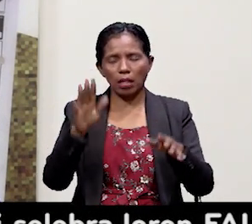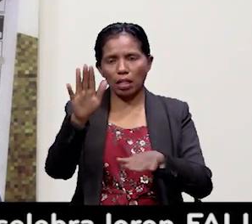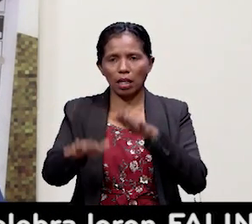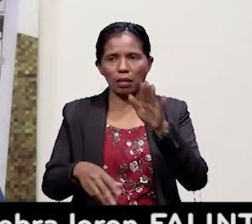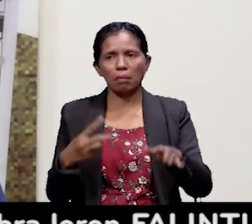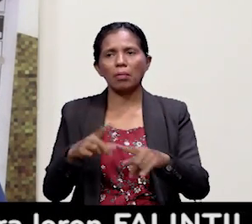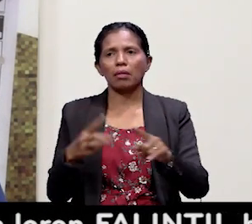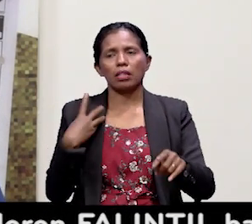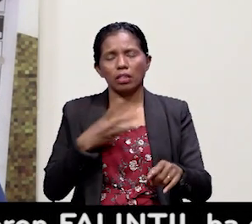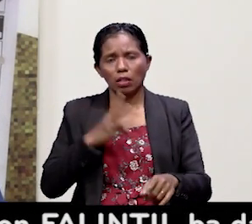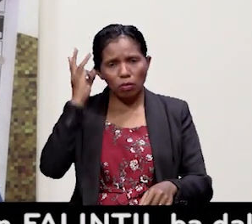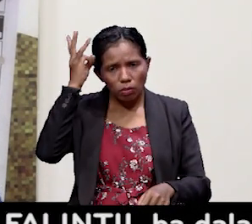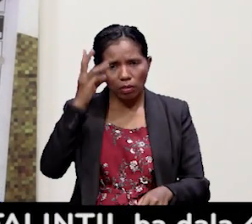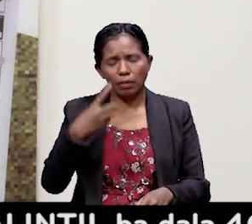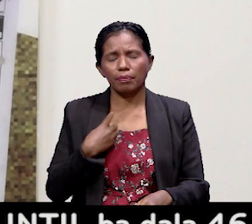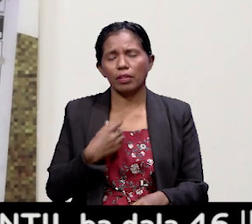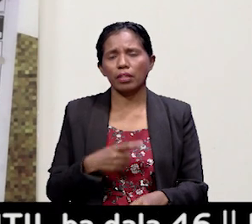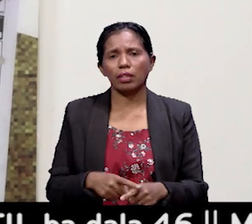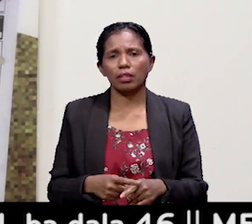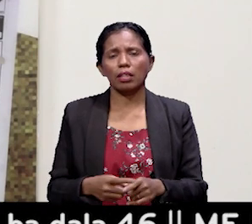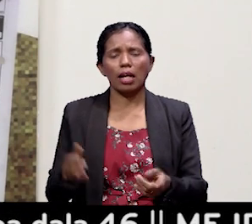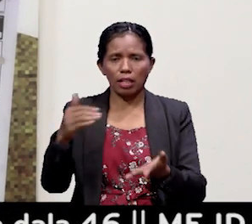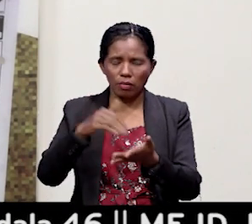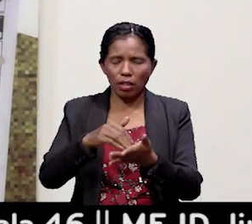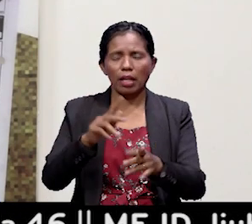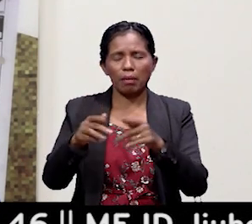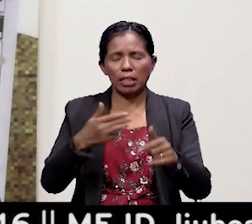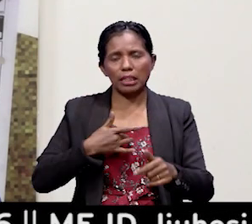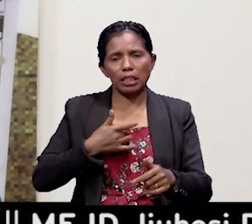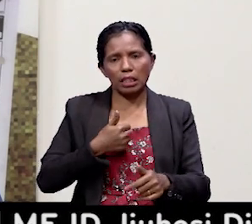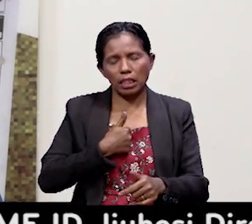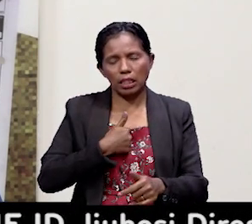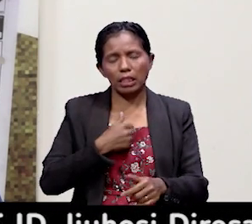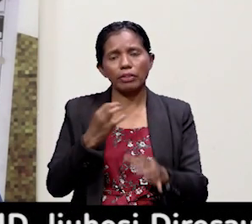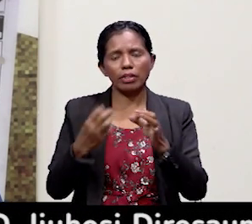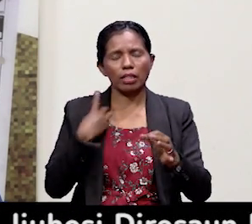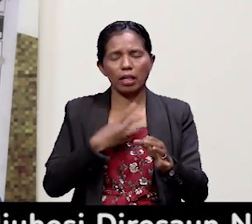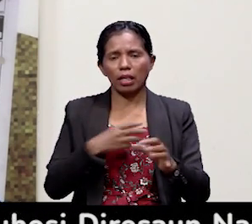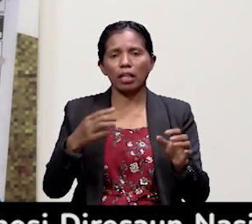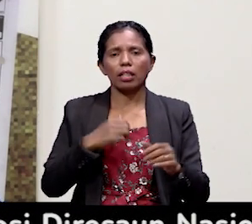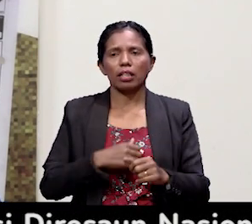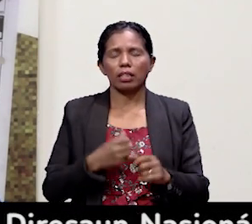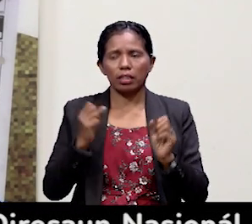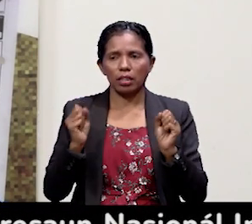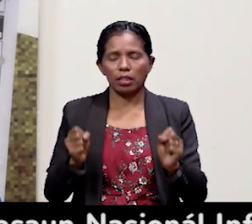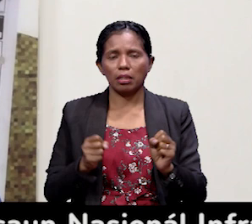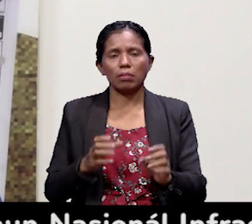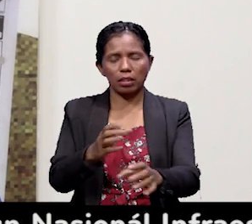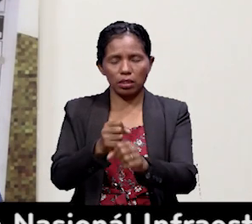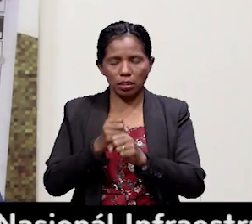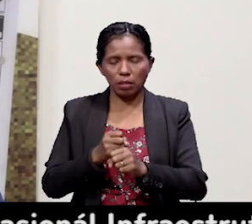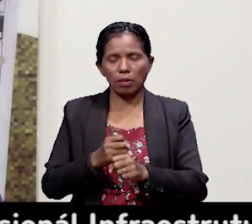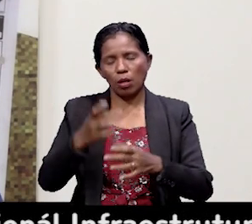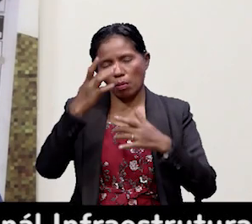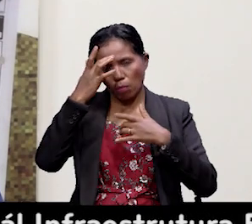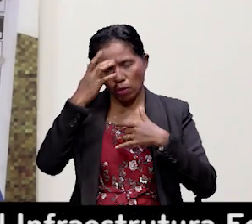bem, fila falba consciência e dita se ita la preocupa o ita ne a, ita mas se sofre consequência, moras